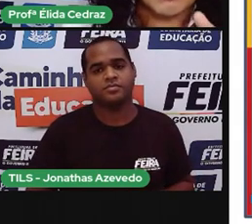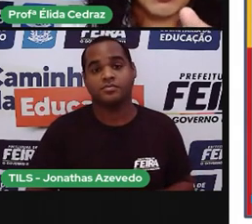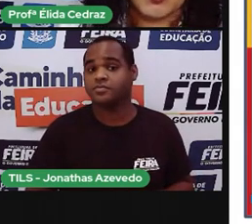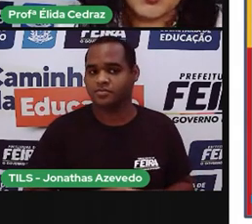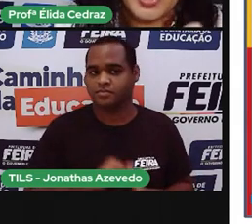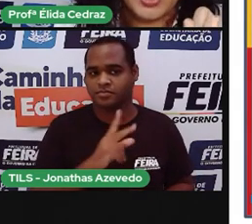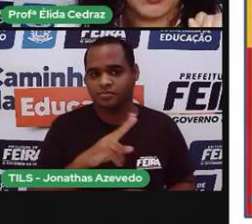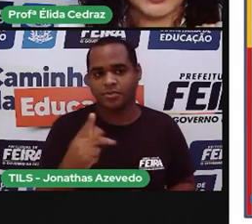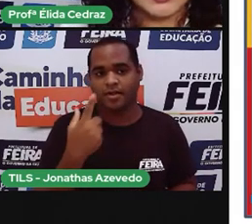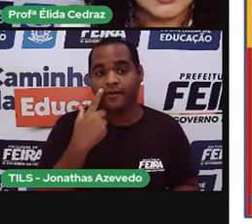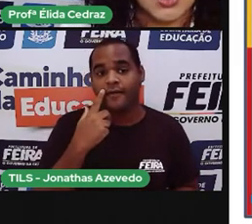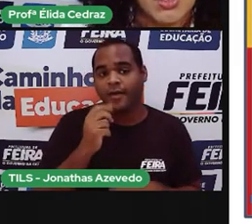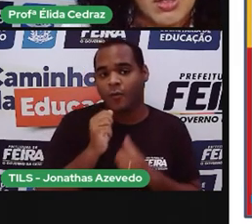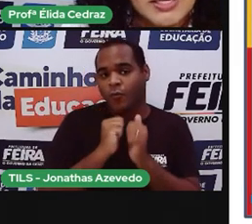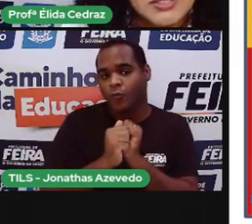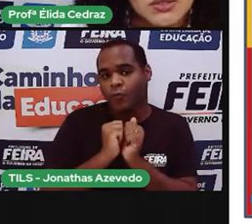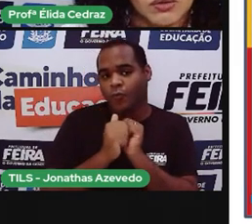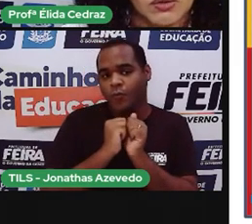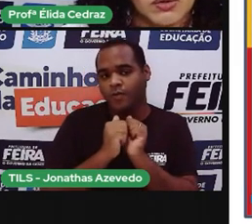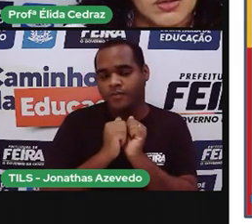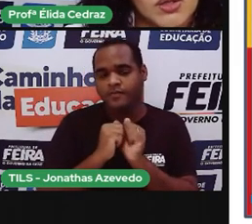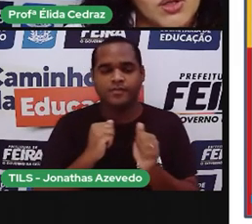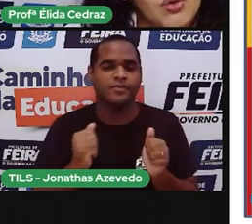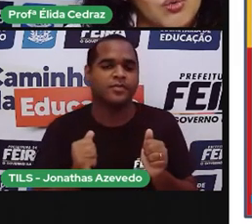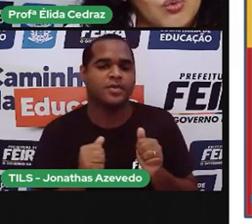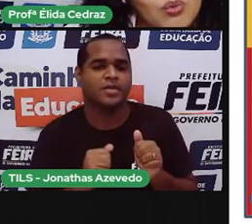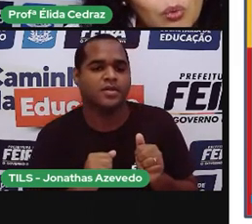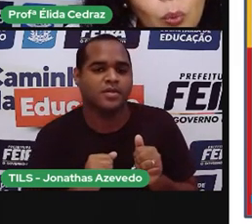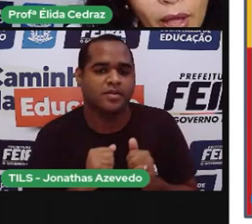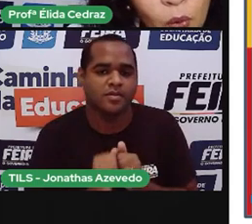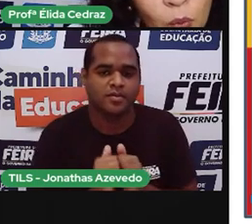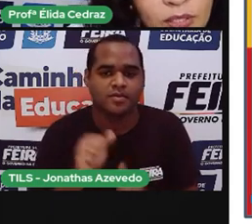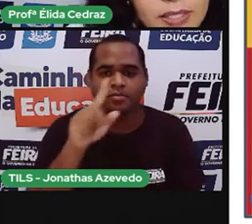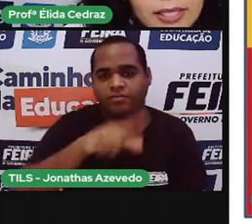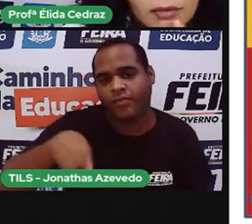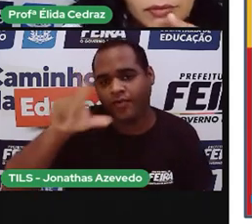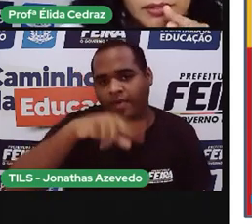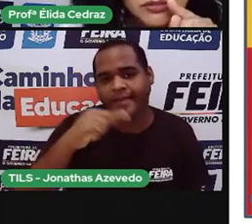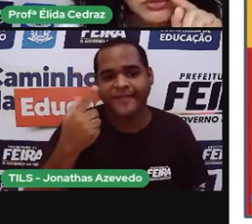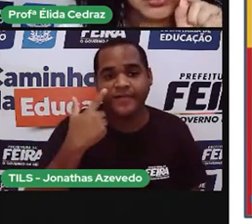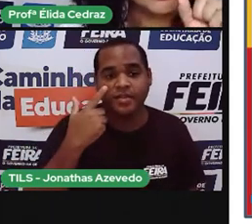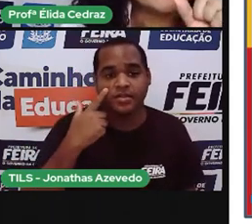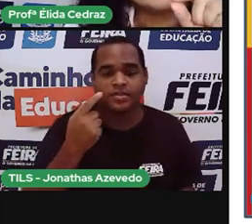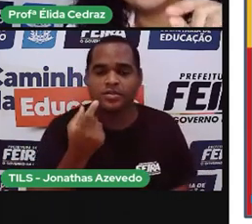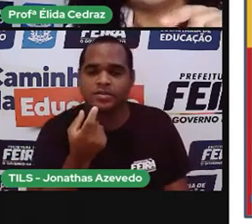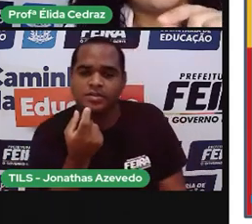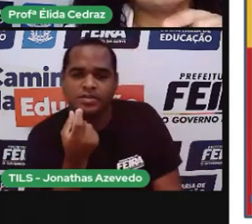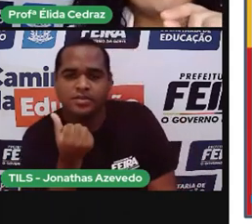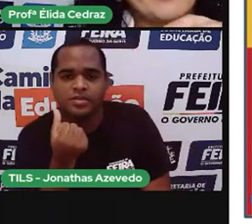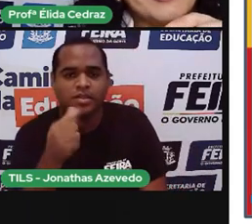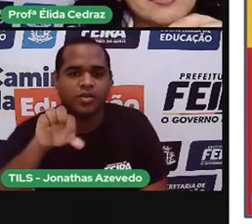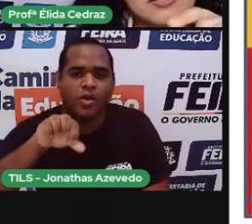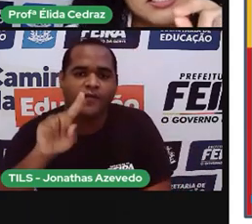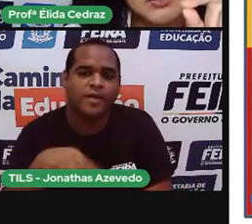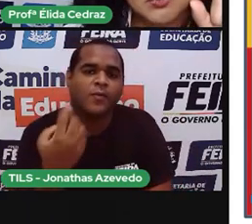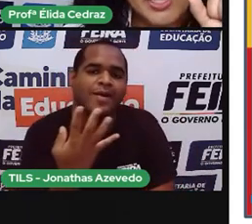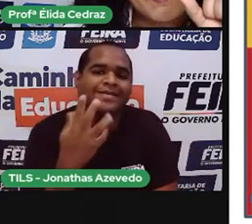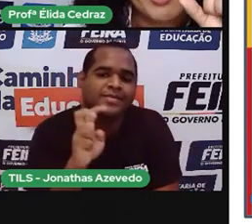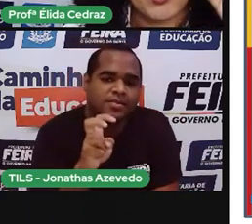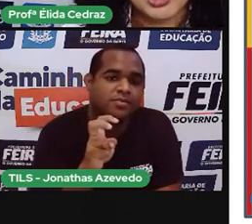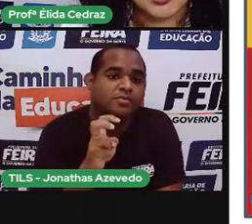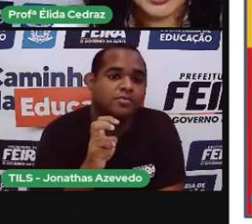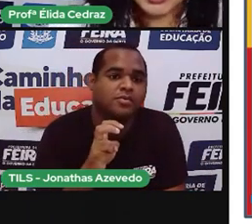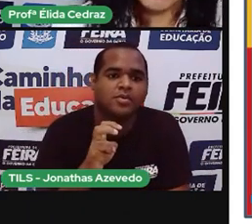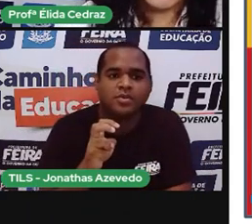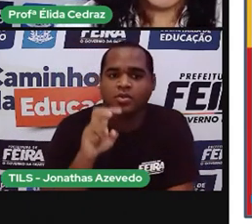aqui o arroz. Olha só. O arroz estava... Esse de R$ 9,45 é